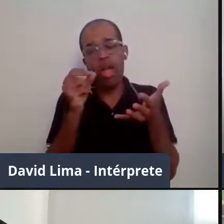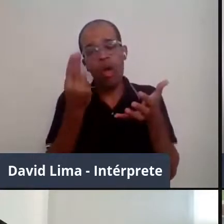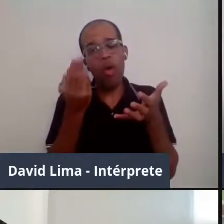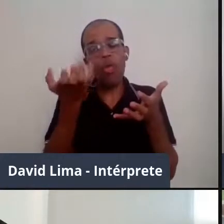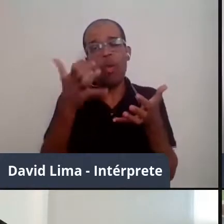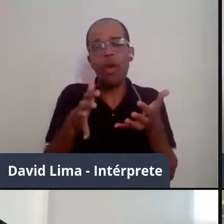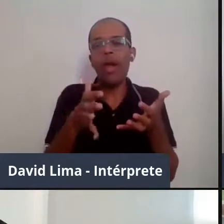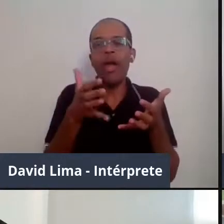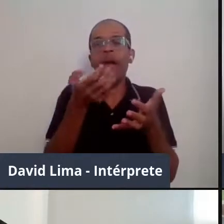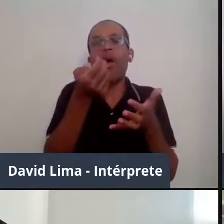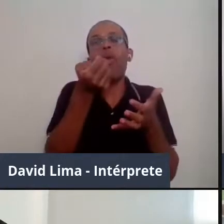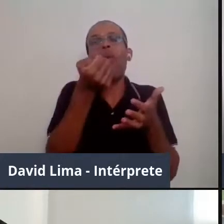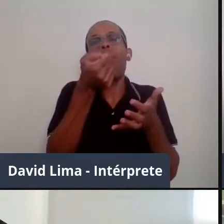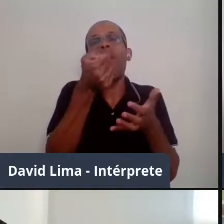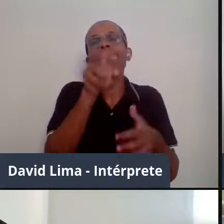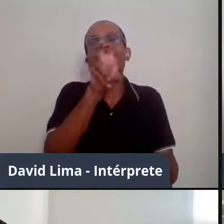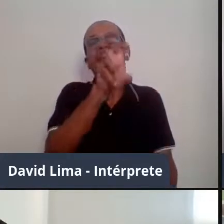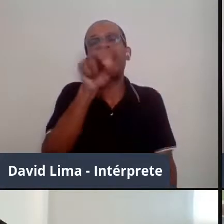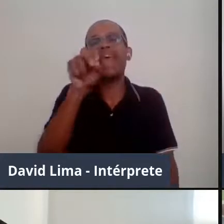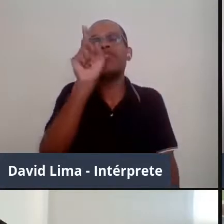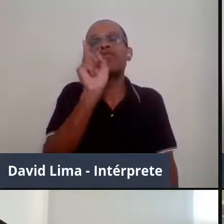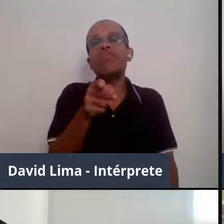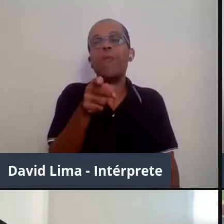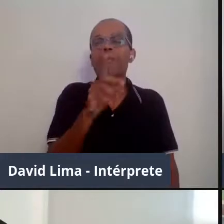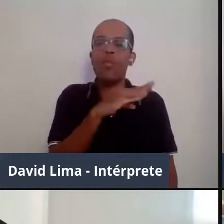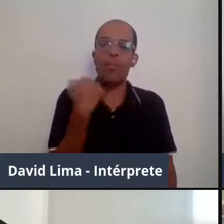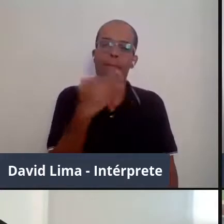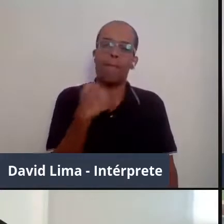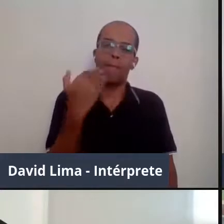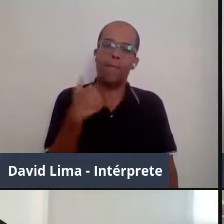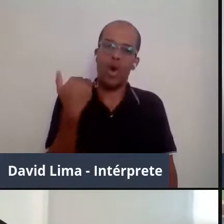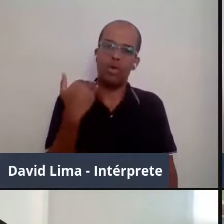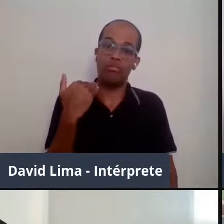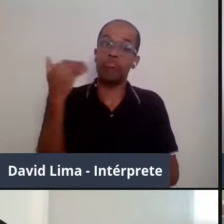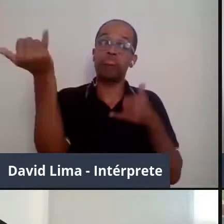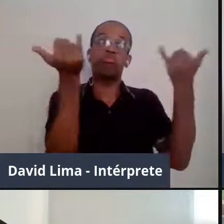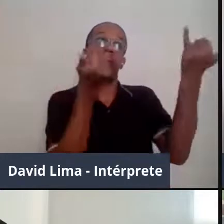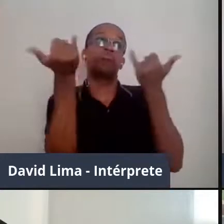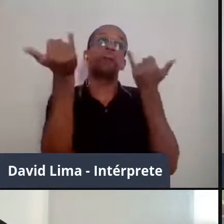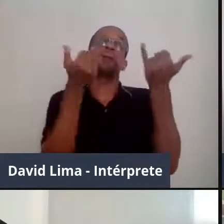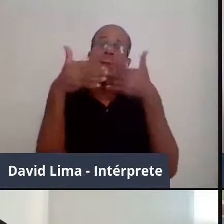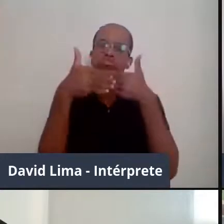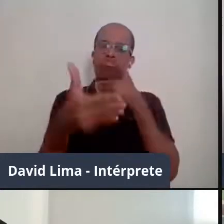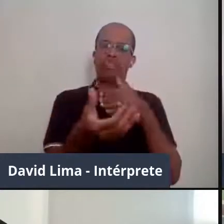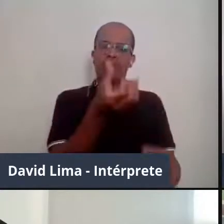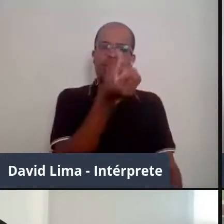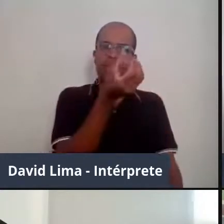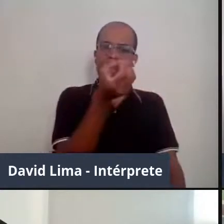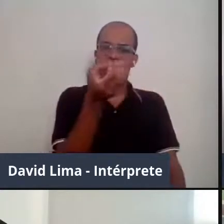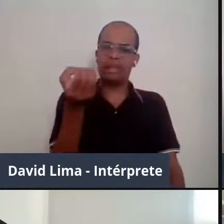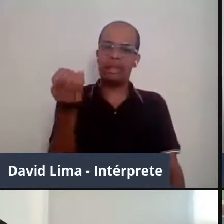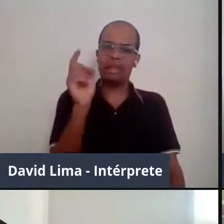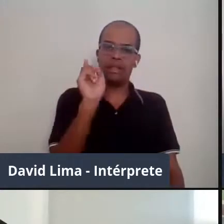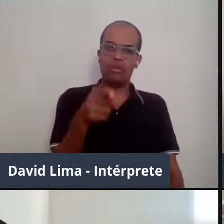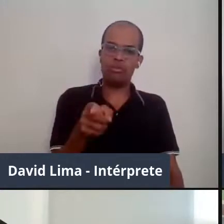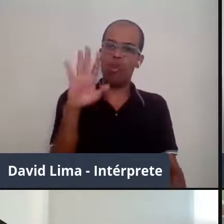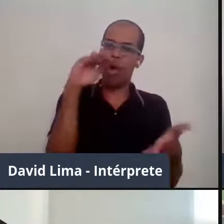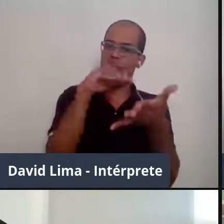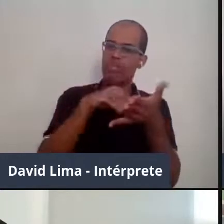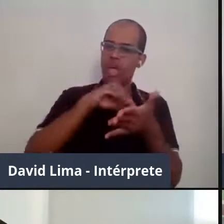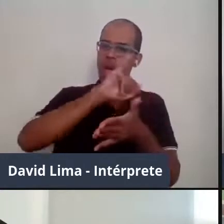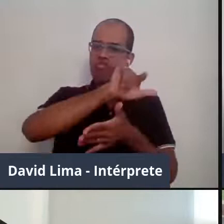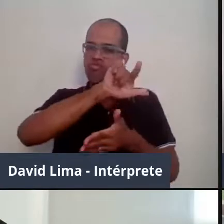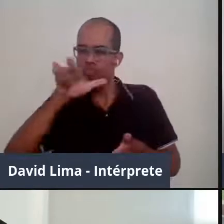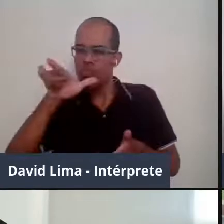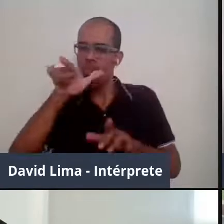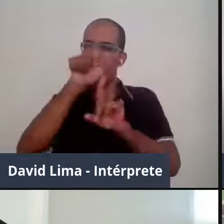500 mil mortes, e há quem diga que chegaremos a 600 mil até julho, agosto,